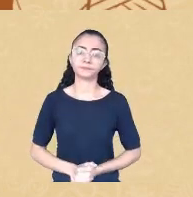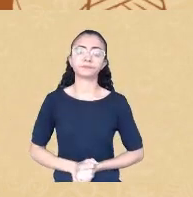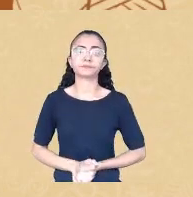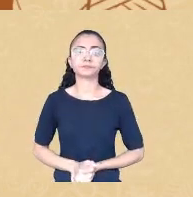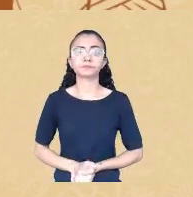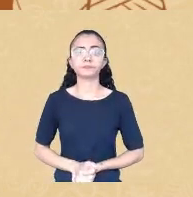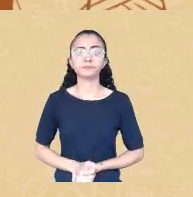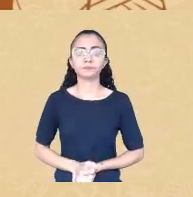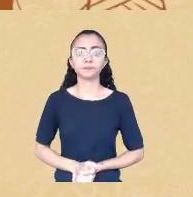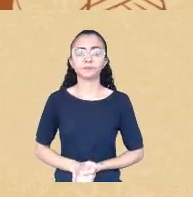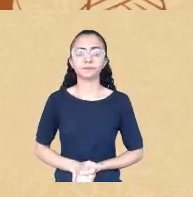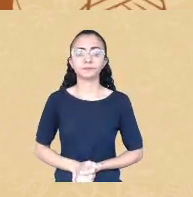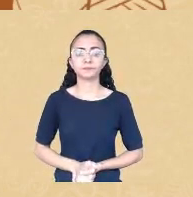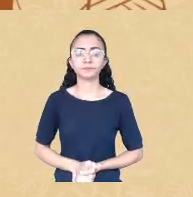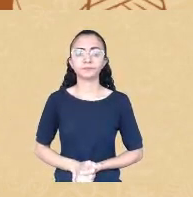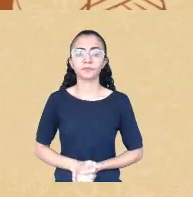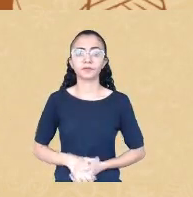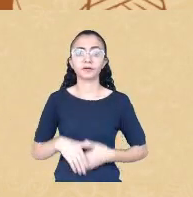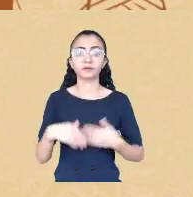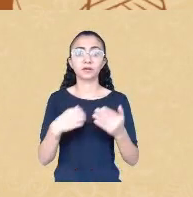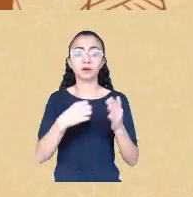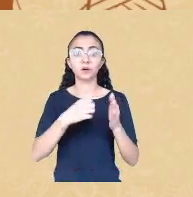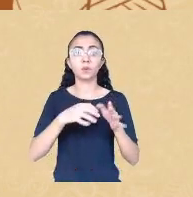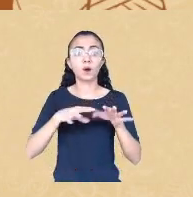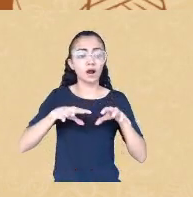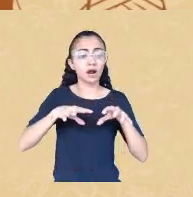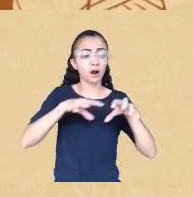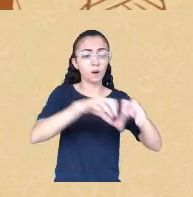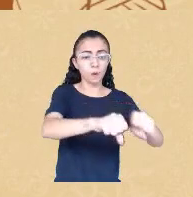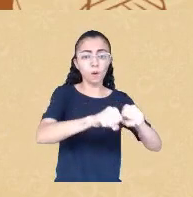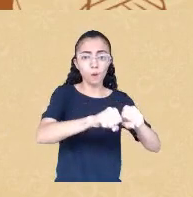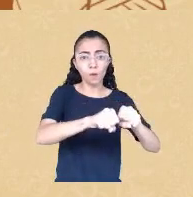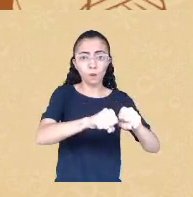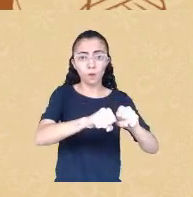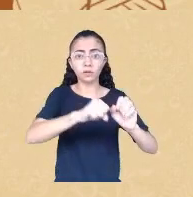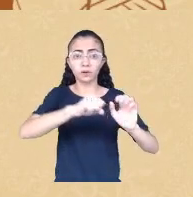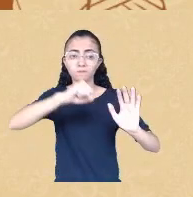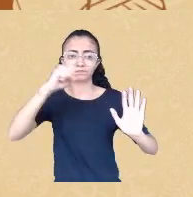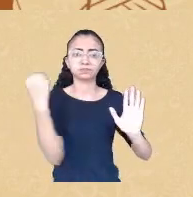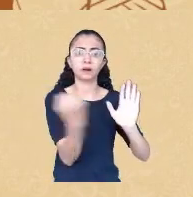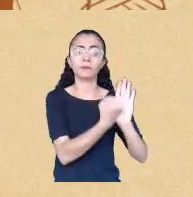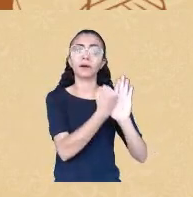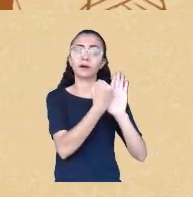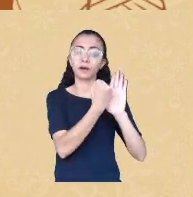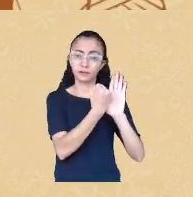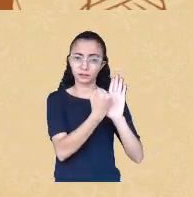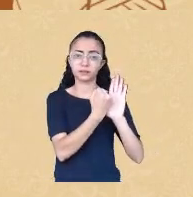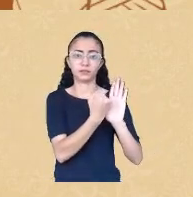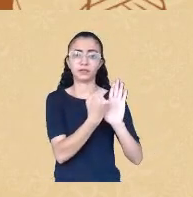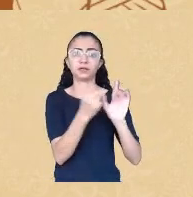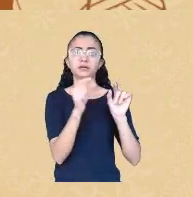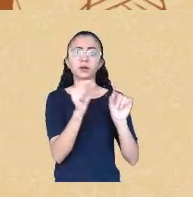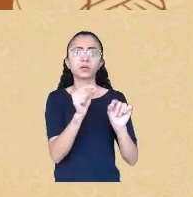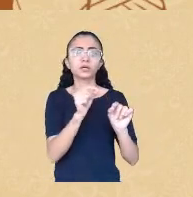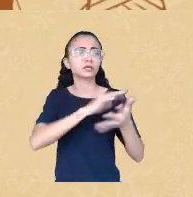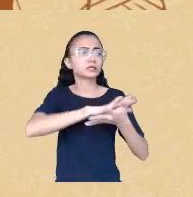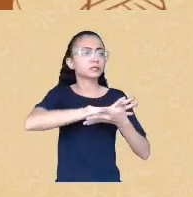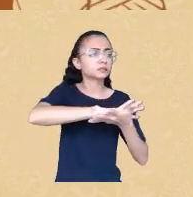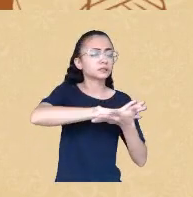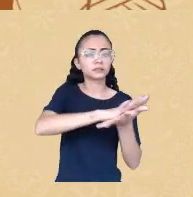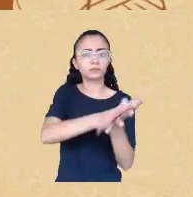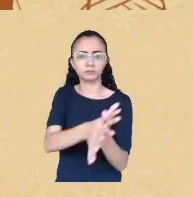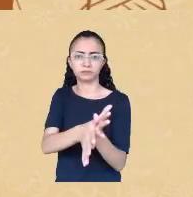da a marca colonizatória, a lógica da colonização com uma ideia do extermínio, da não possibilidade de existência do outro.